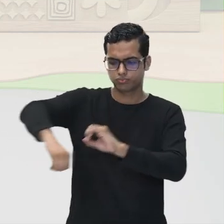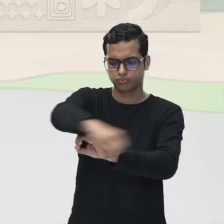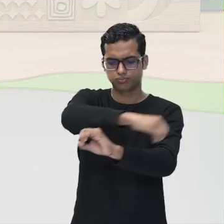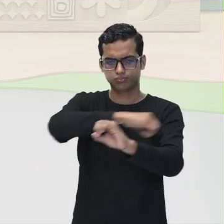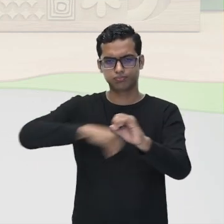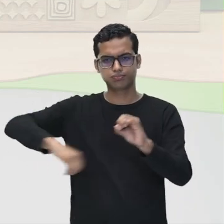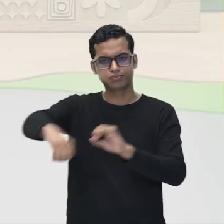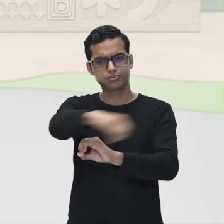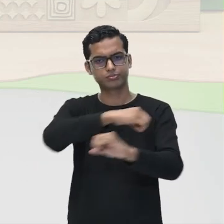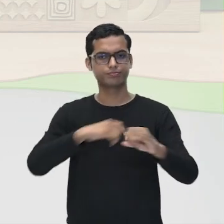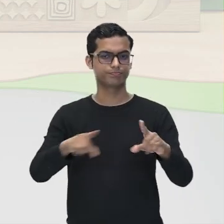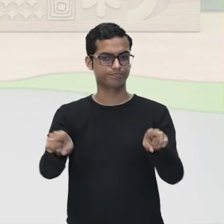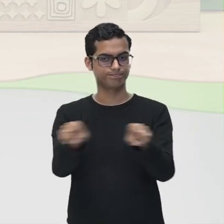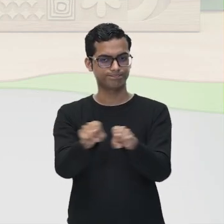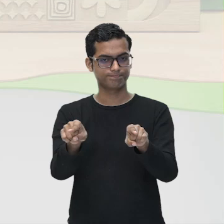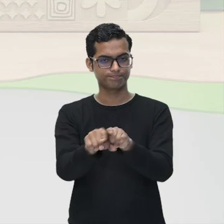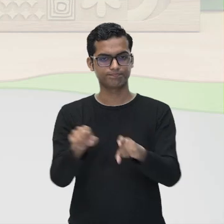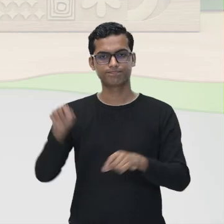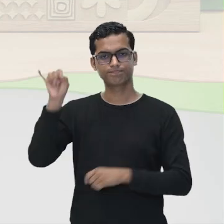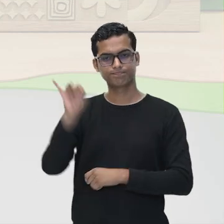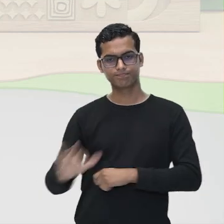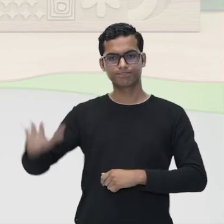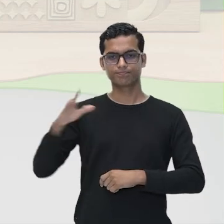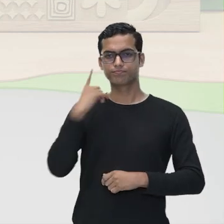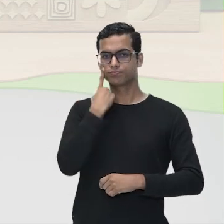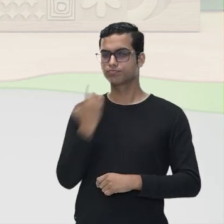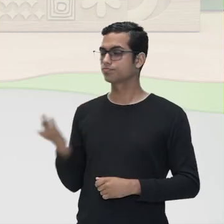na imagem, certo? Que nós temos